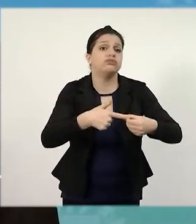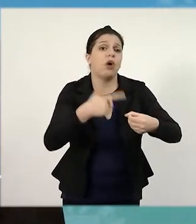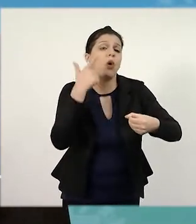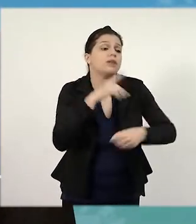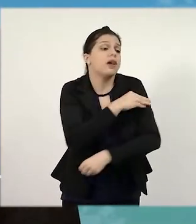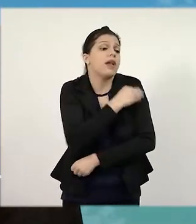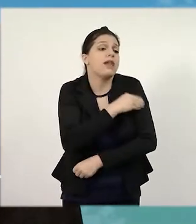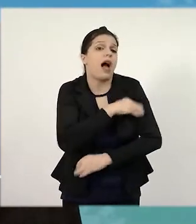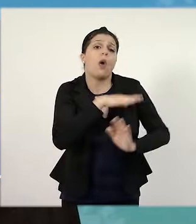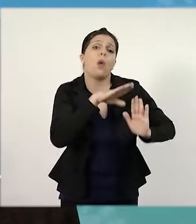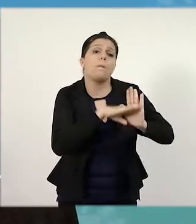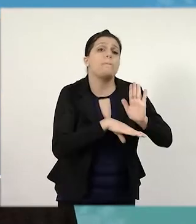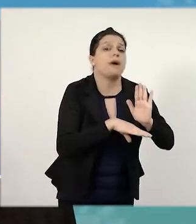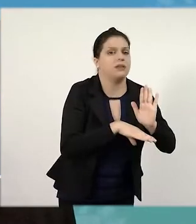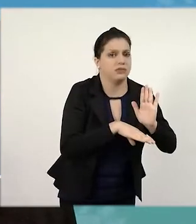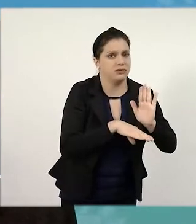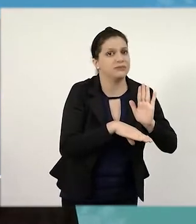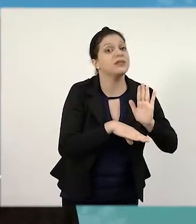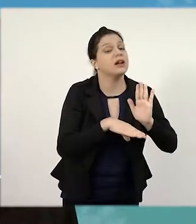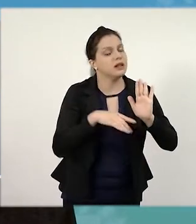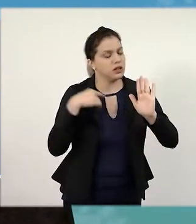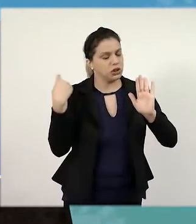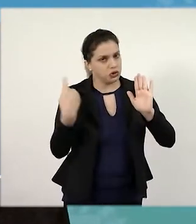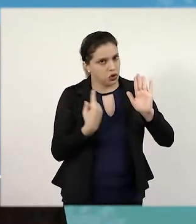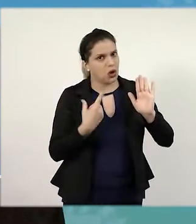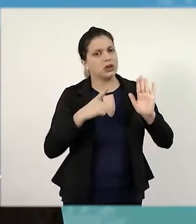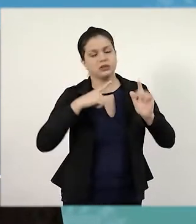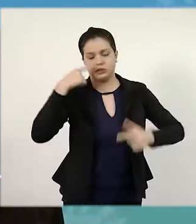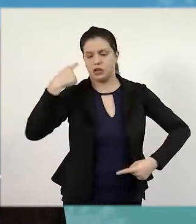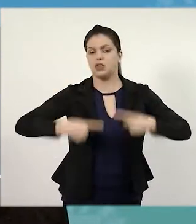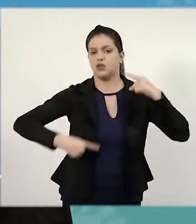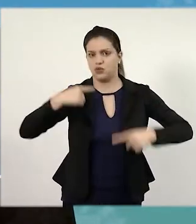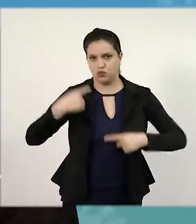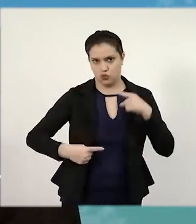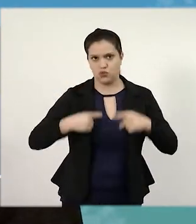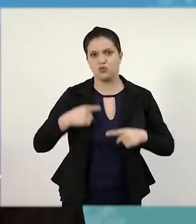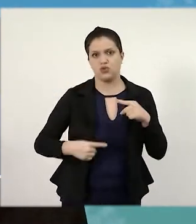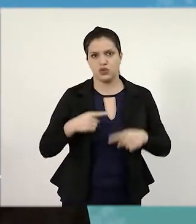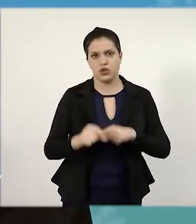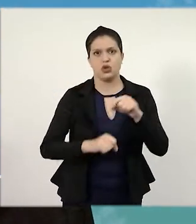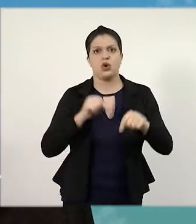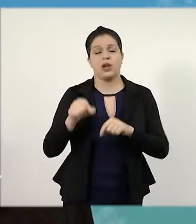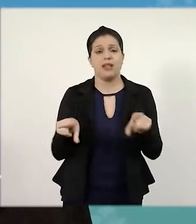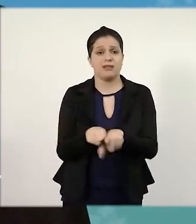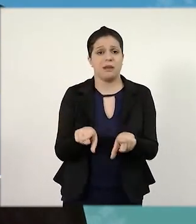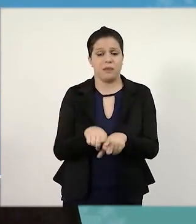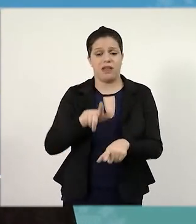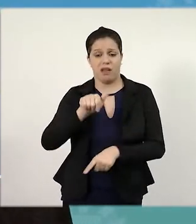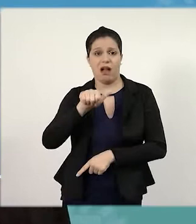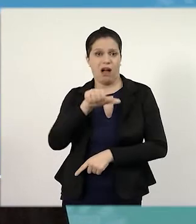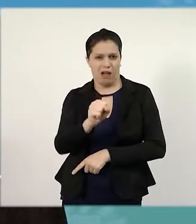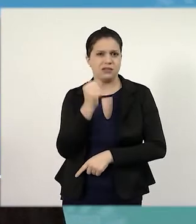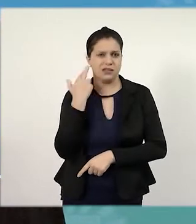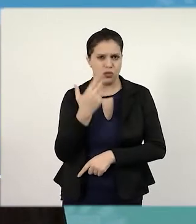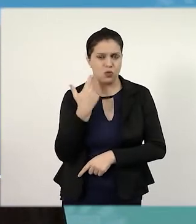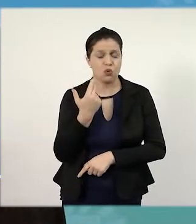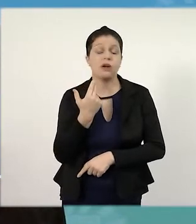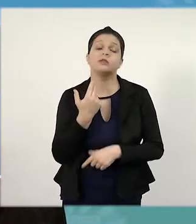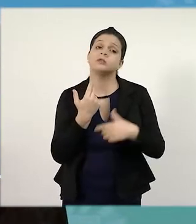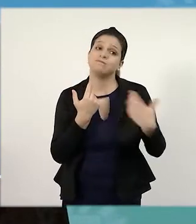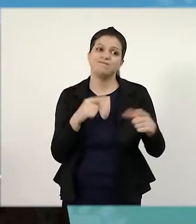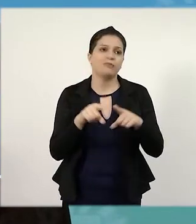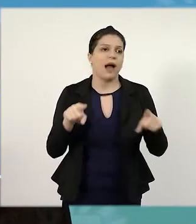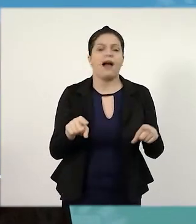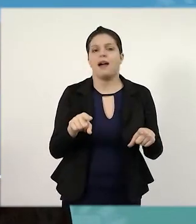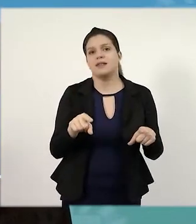essa diminuição do etanol. Então, nós trabalhamos para que haja uma diminuição no etanol, estamos discutindo a questão do uso do